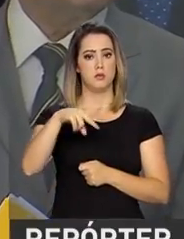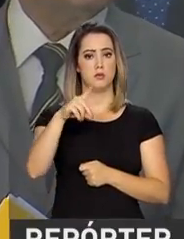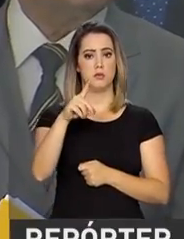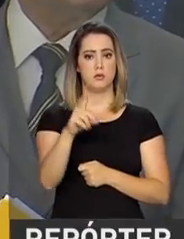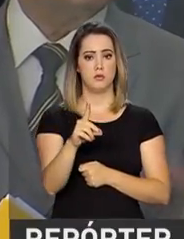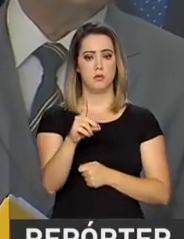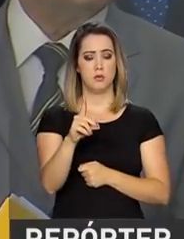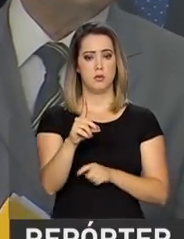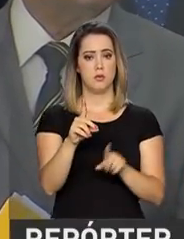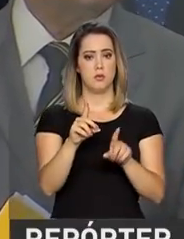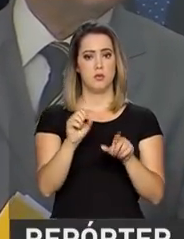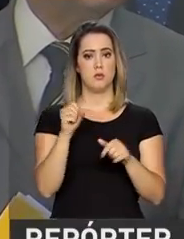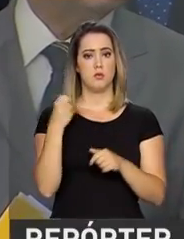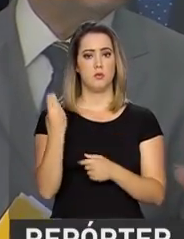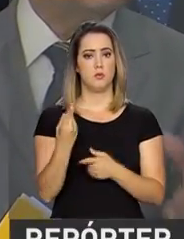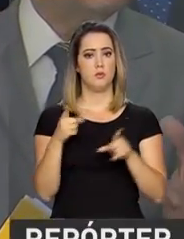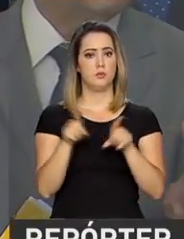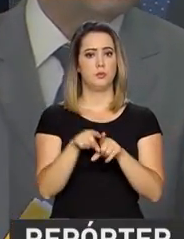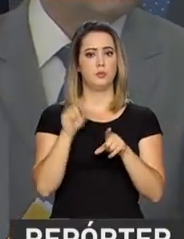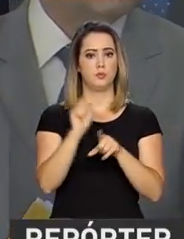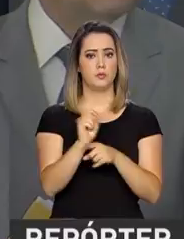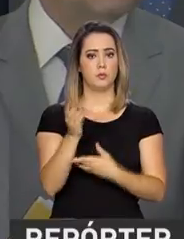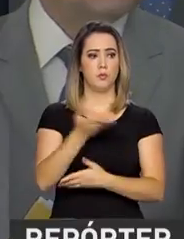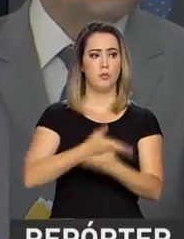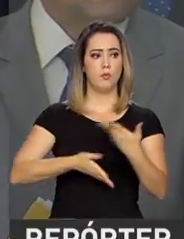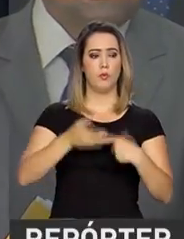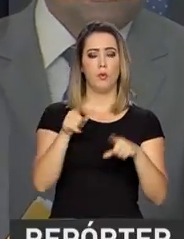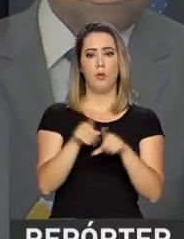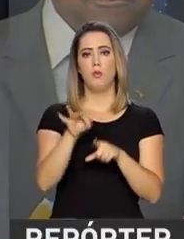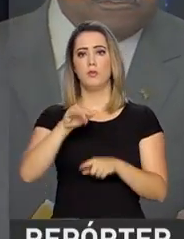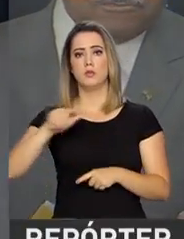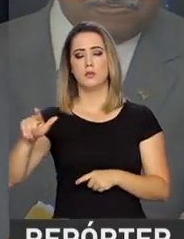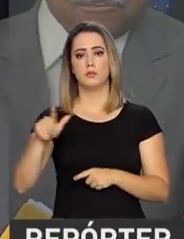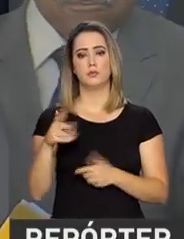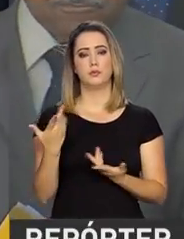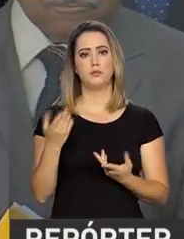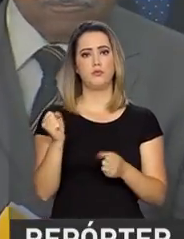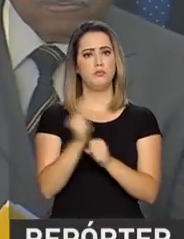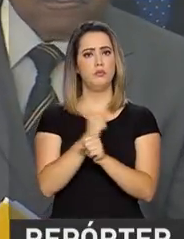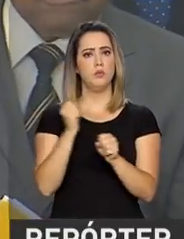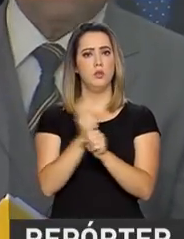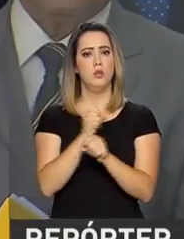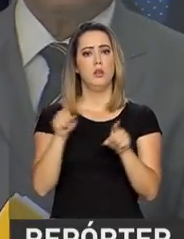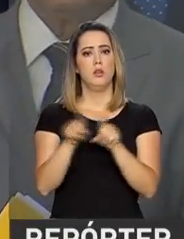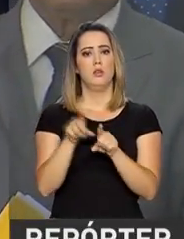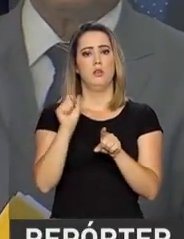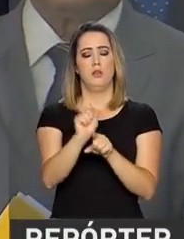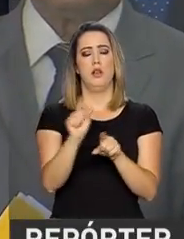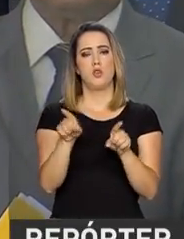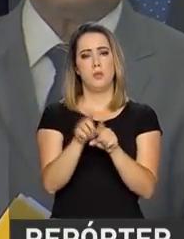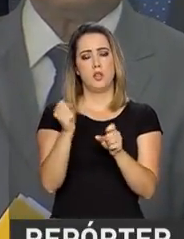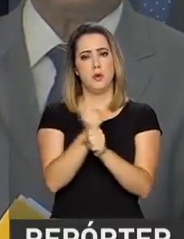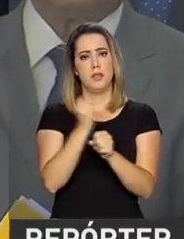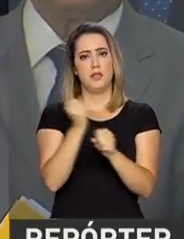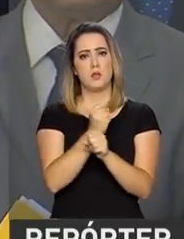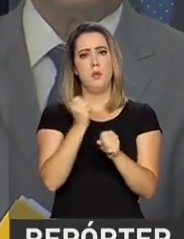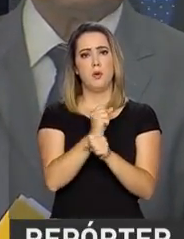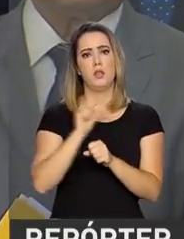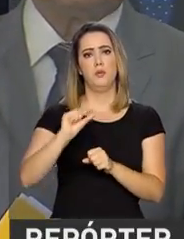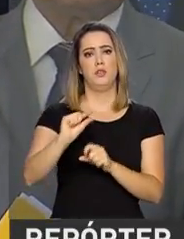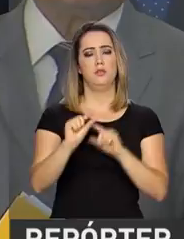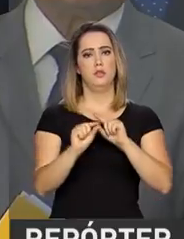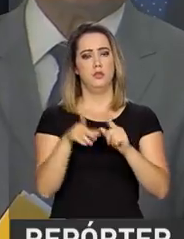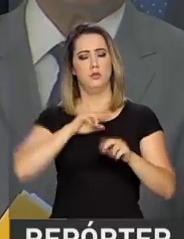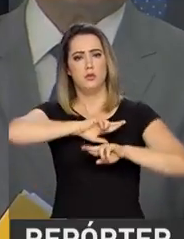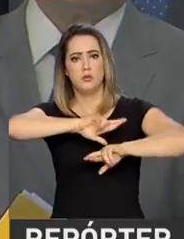dispensa CND ou se acomoda um parcelamento fiscal. As obras. Nós temos milhares, não são centenas nem